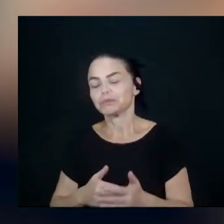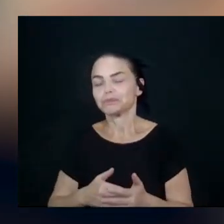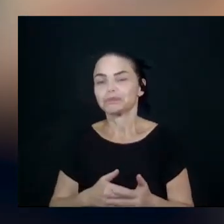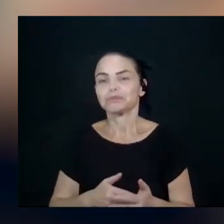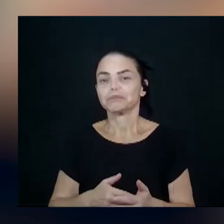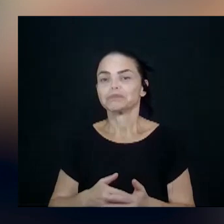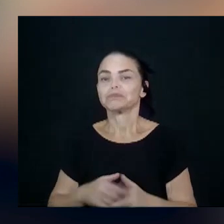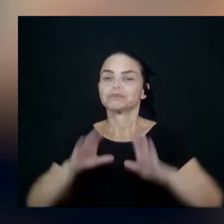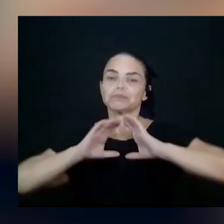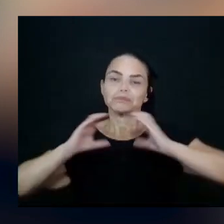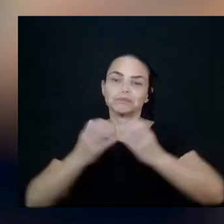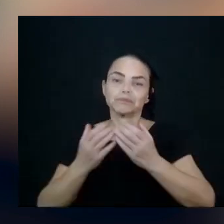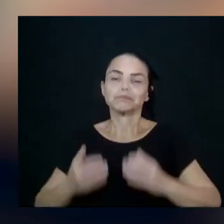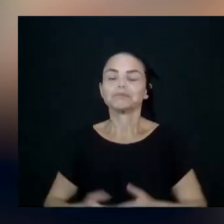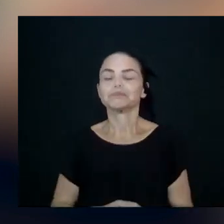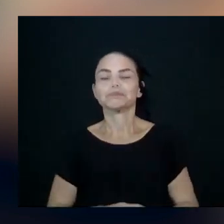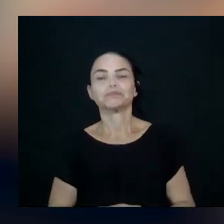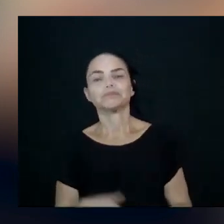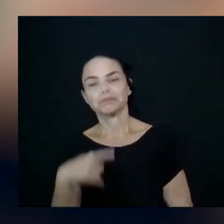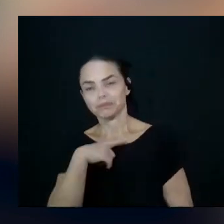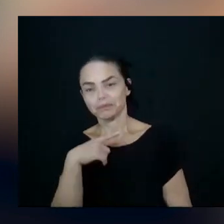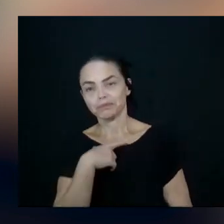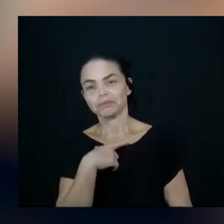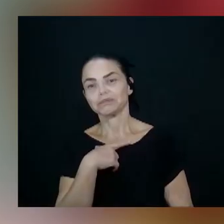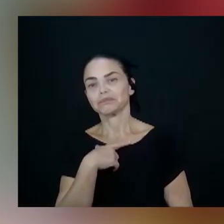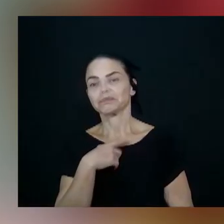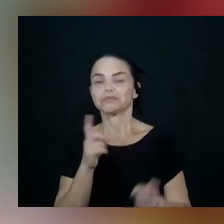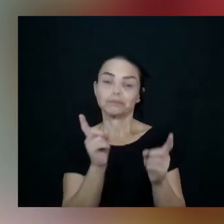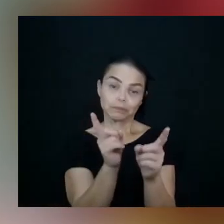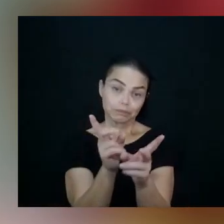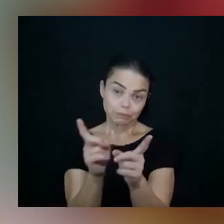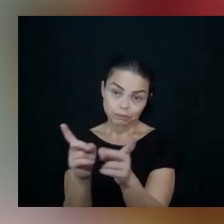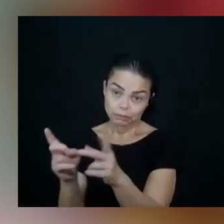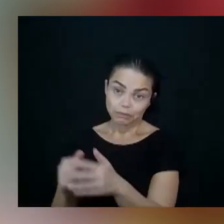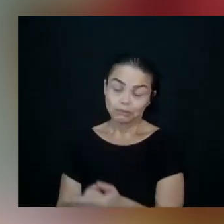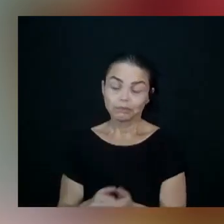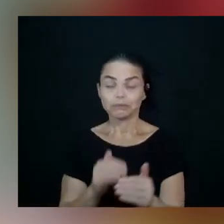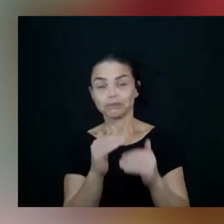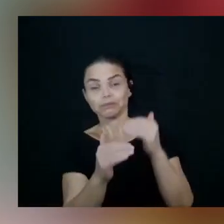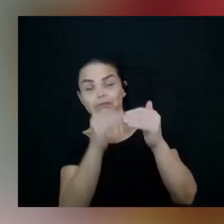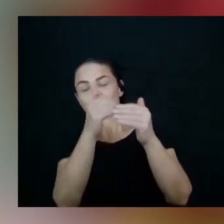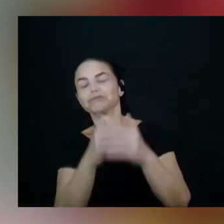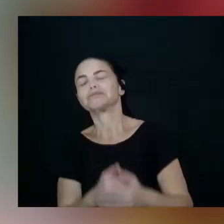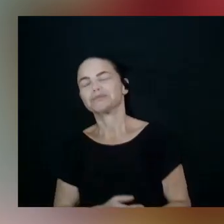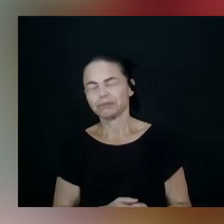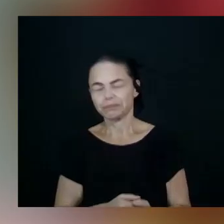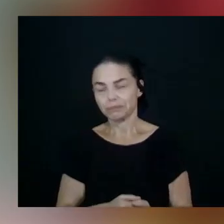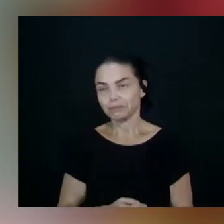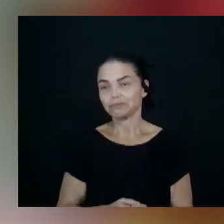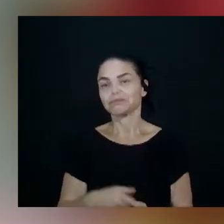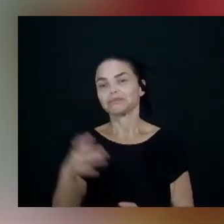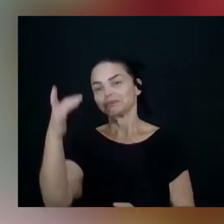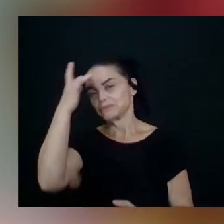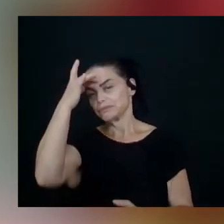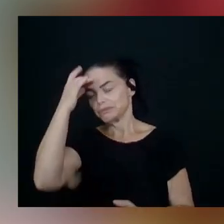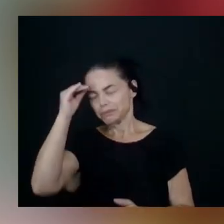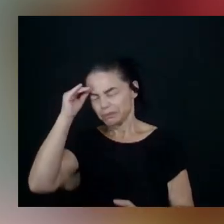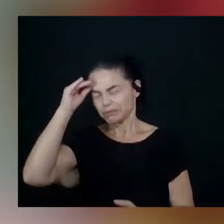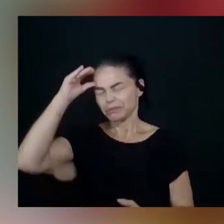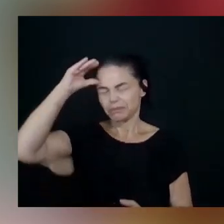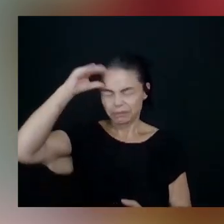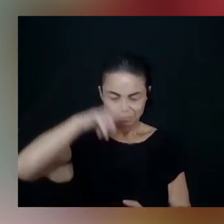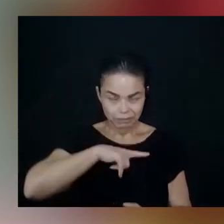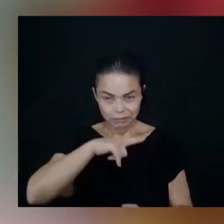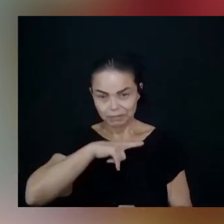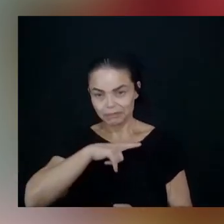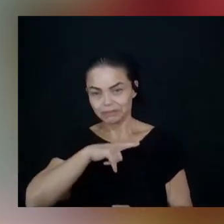que a comunidade proporciona, a gente faz venda, a gente progride, a gente cresce intelectualmente.